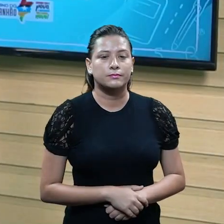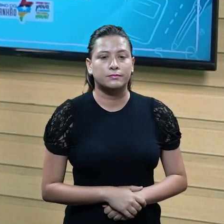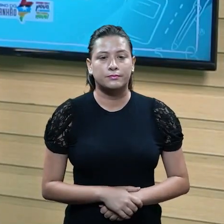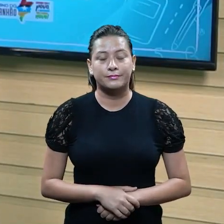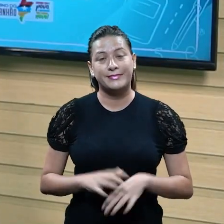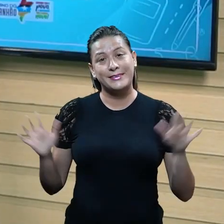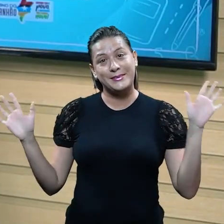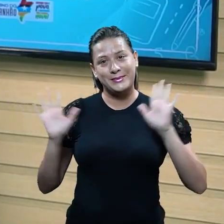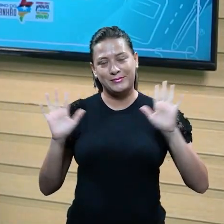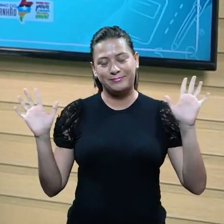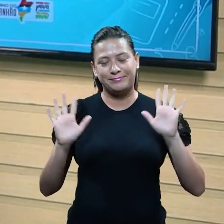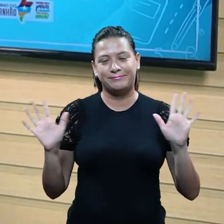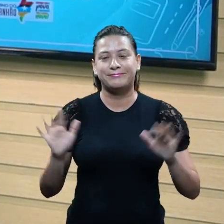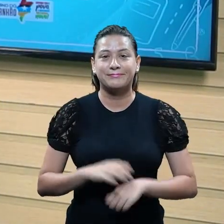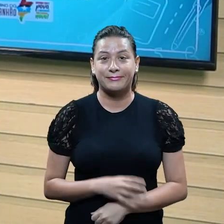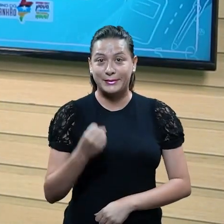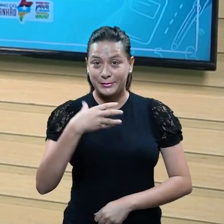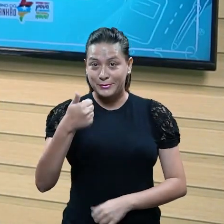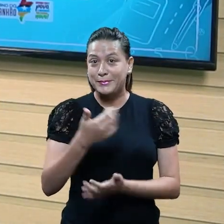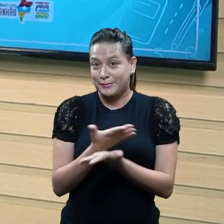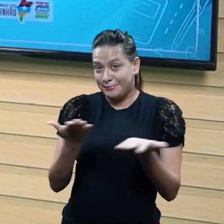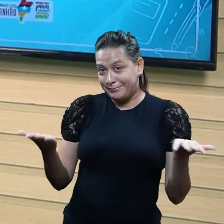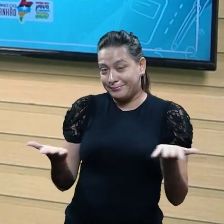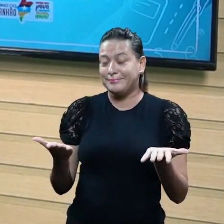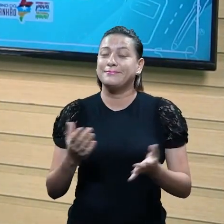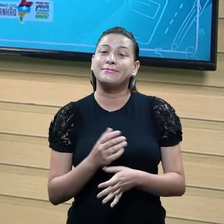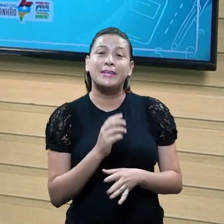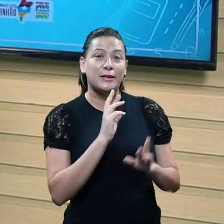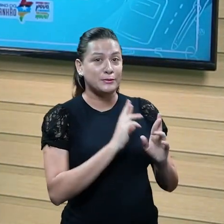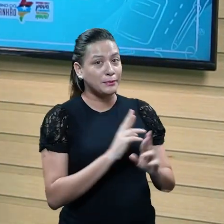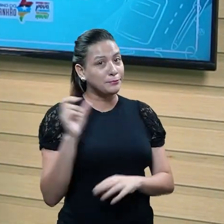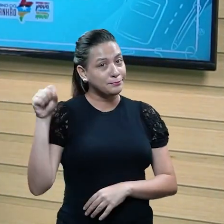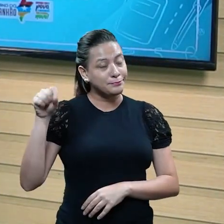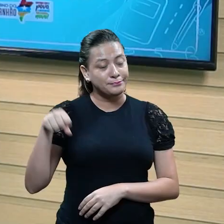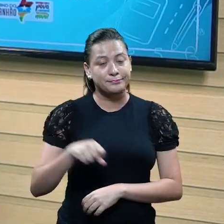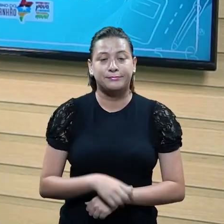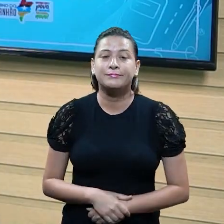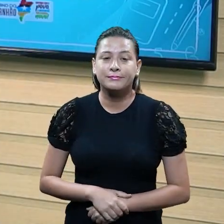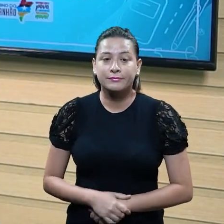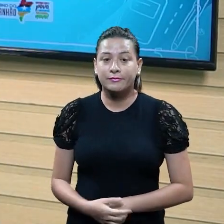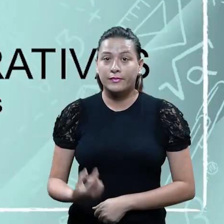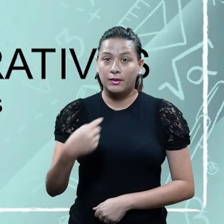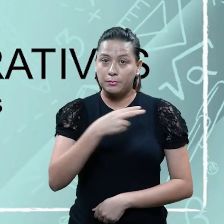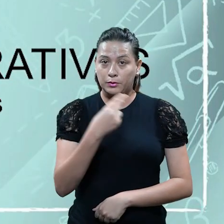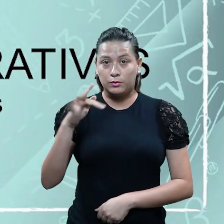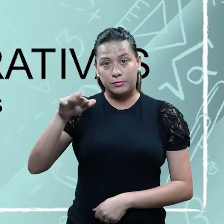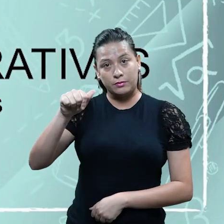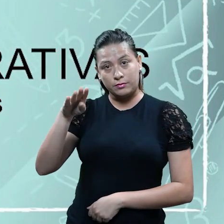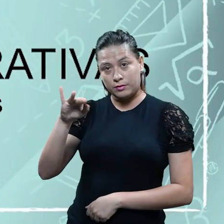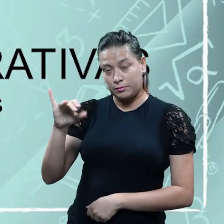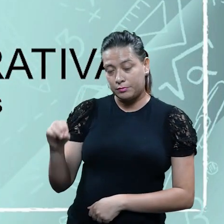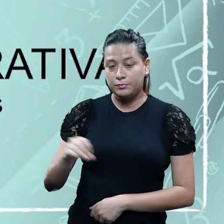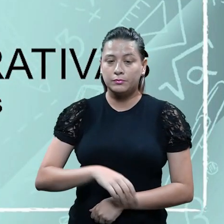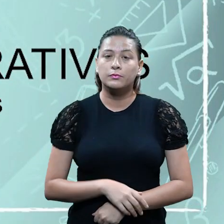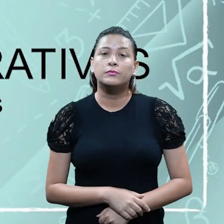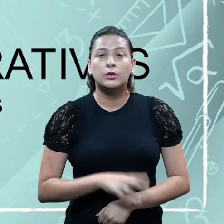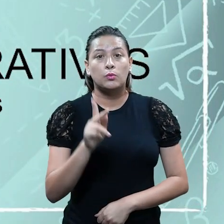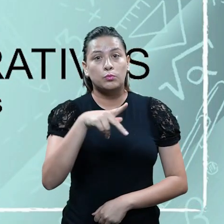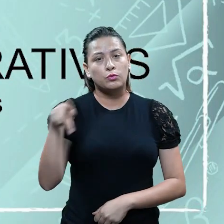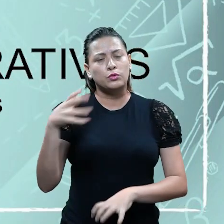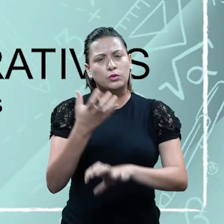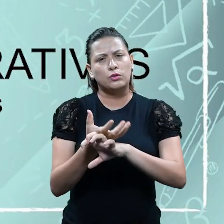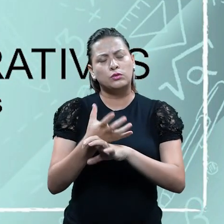Olá pessoal, tudo bom com vocês? Espero que sim. Aqui o professor Fábio, professor de contabilidade, e hoje nós vamos falar